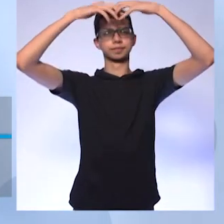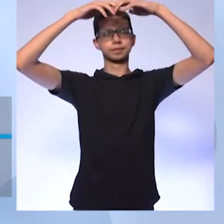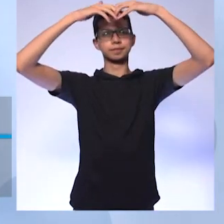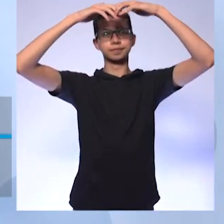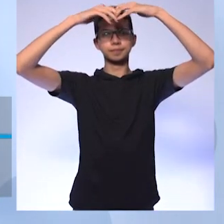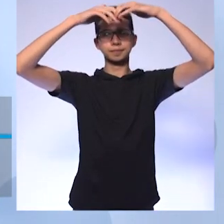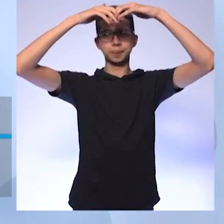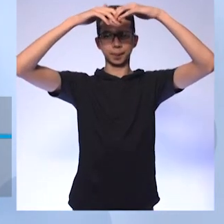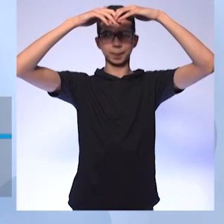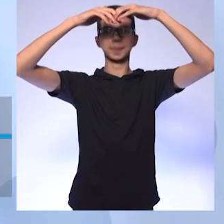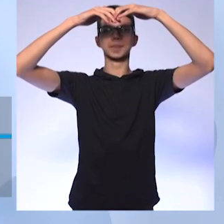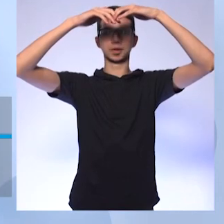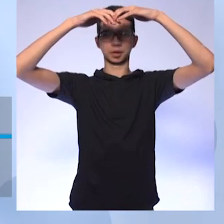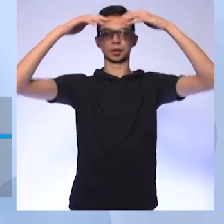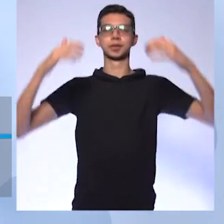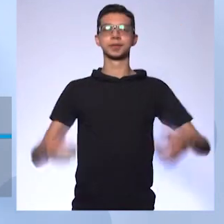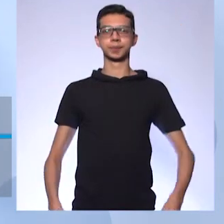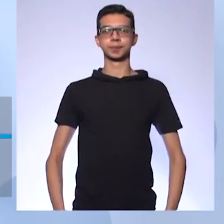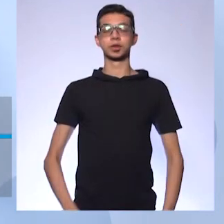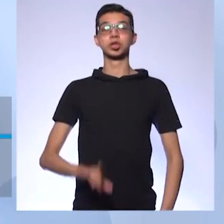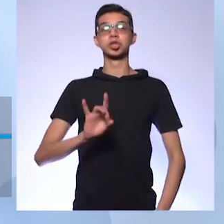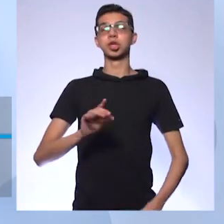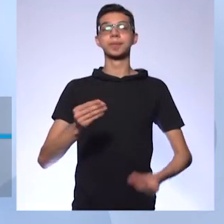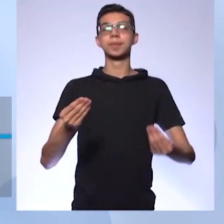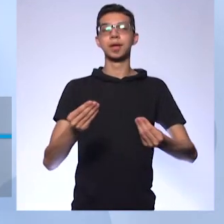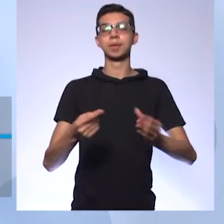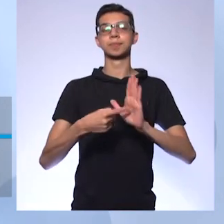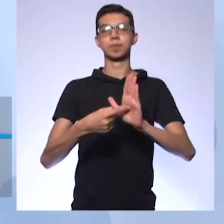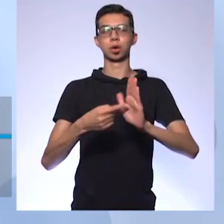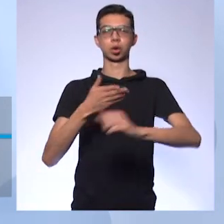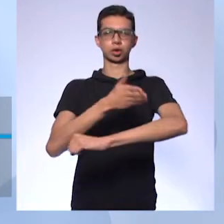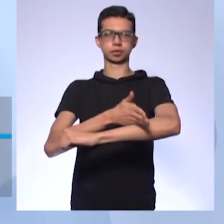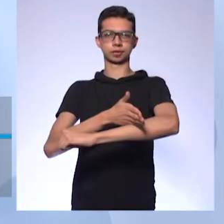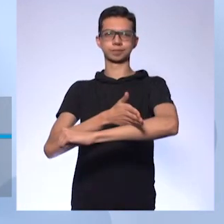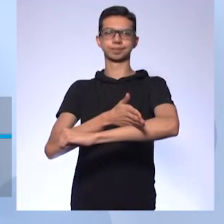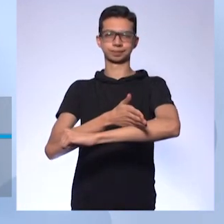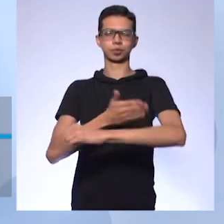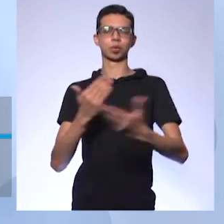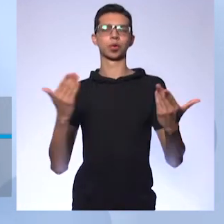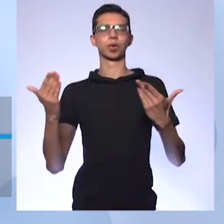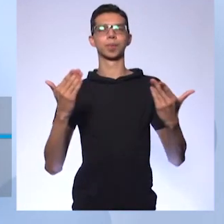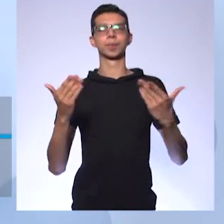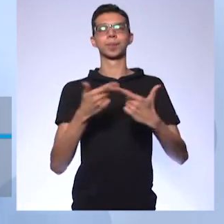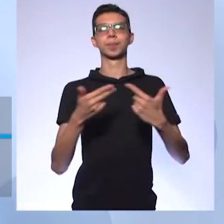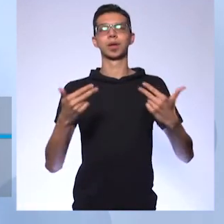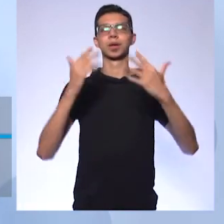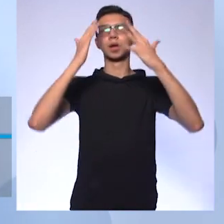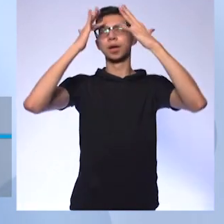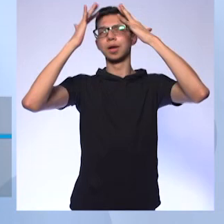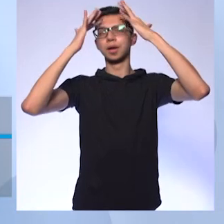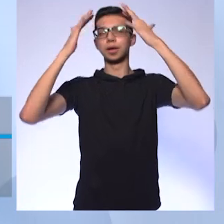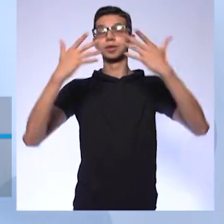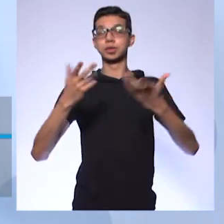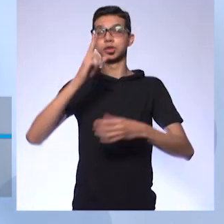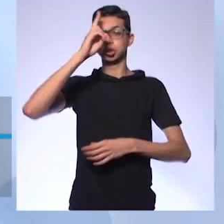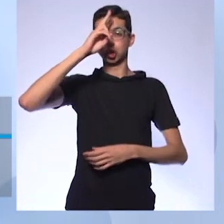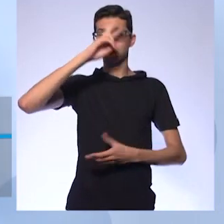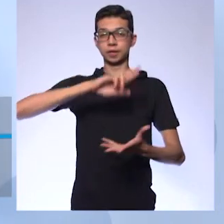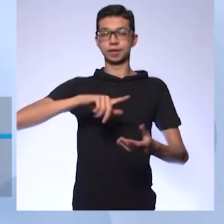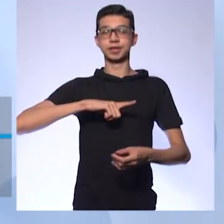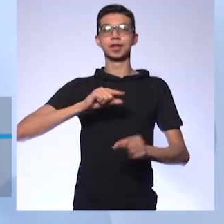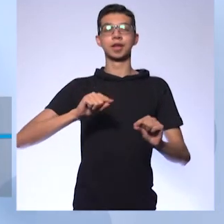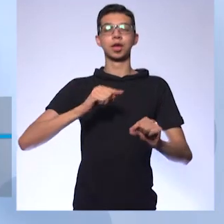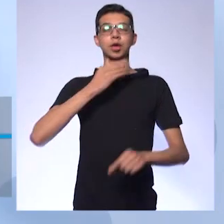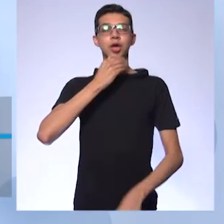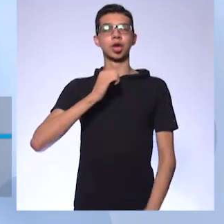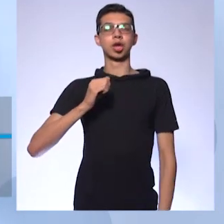ficção para, de certa forma, ilustrar a Idade Média do mundo ficcional, né? Tanto que tem muitas histórias que acontecem, sei lá, Senhor dos Anéis, que